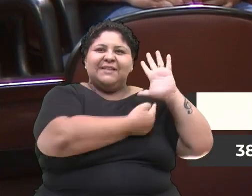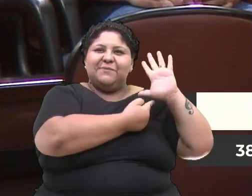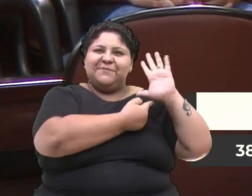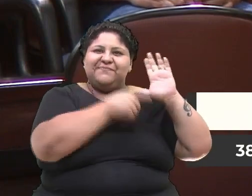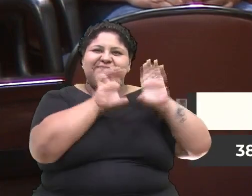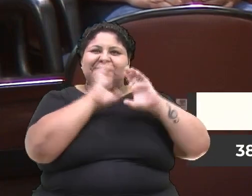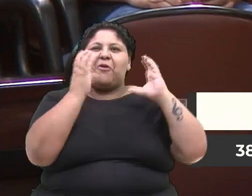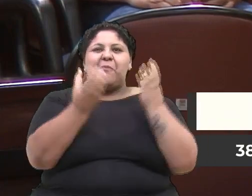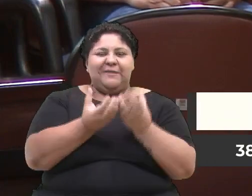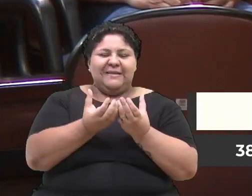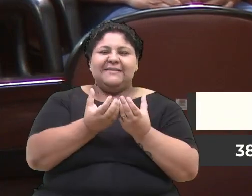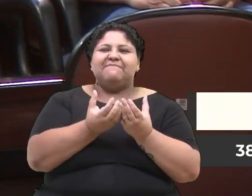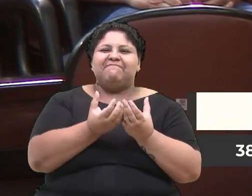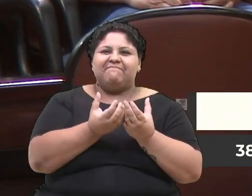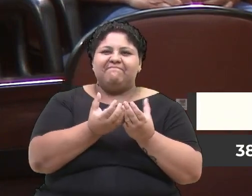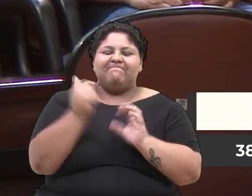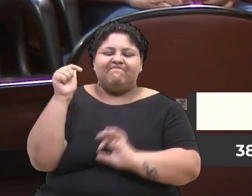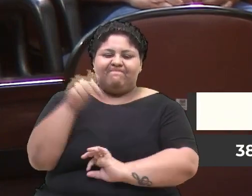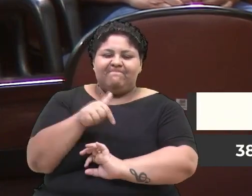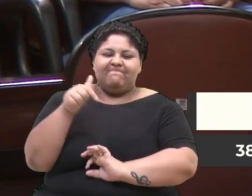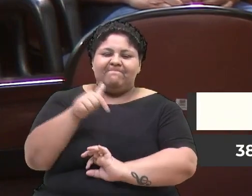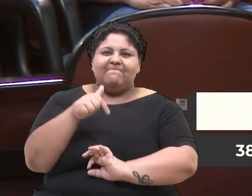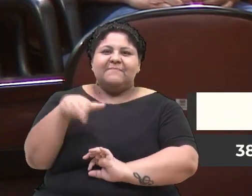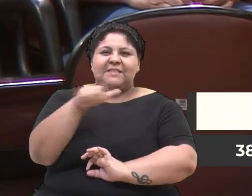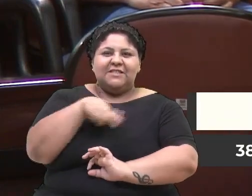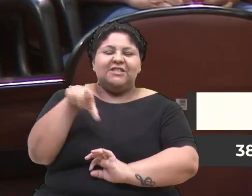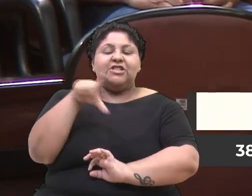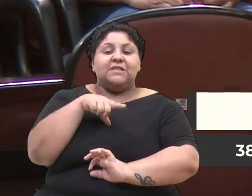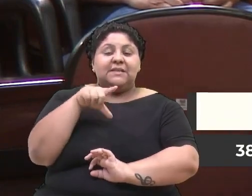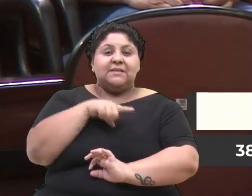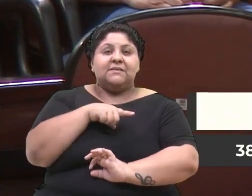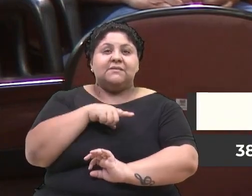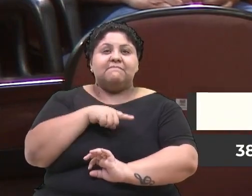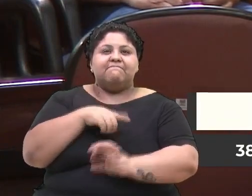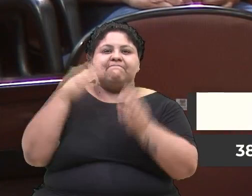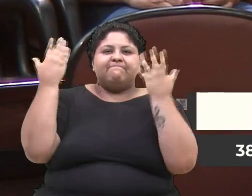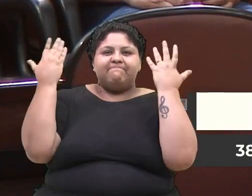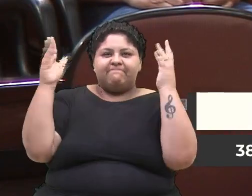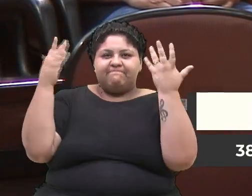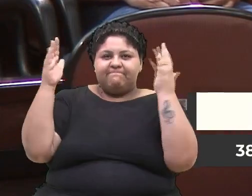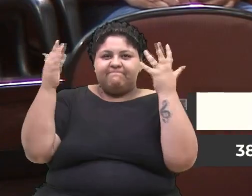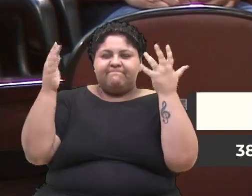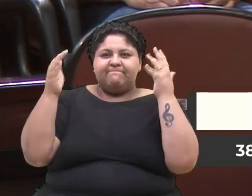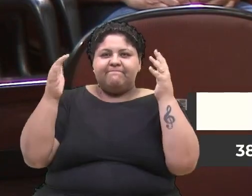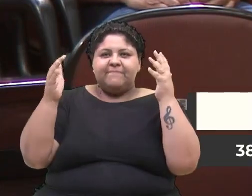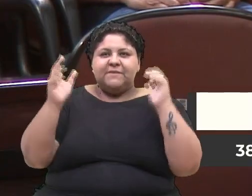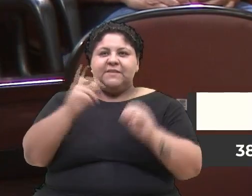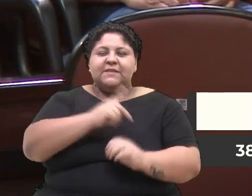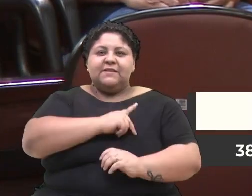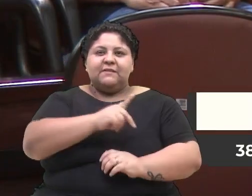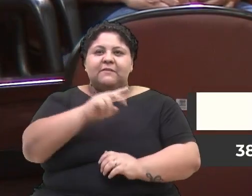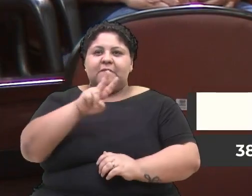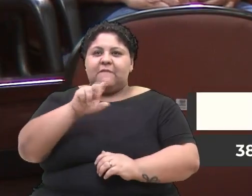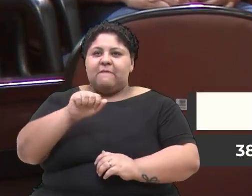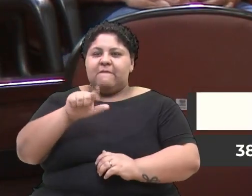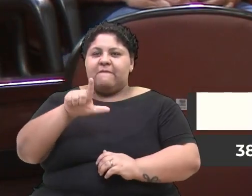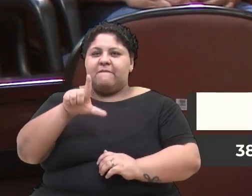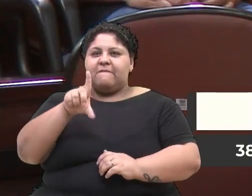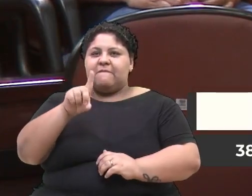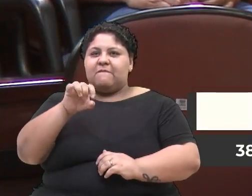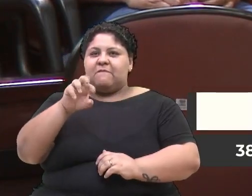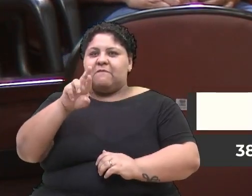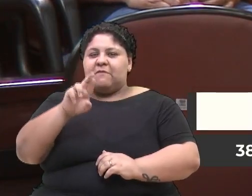comunidade. E aqui a gente tem que parabenizar através do presidente Valdir Walter, o